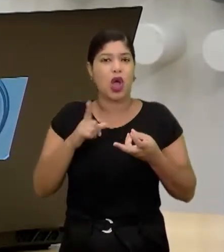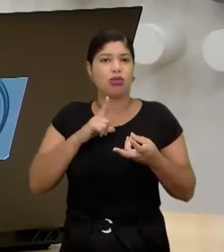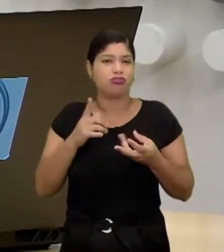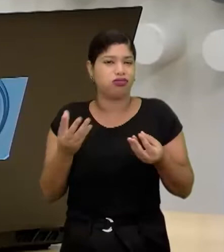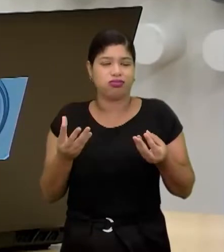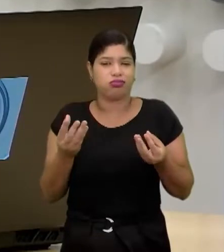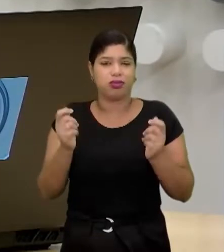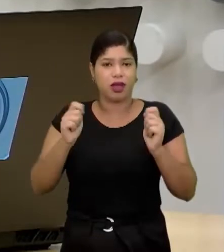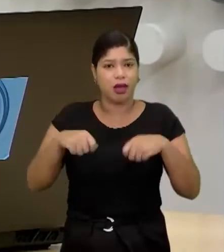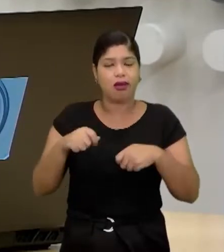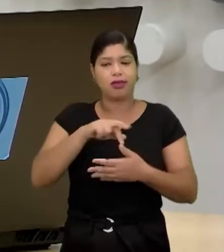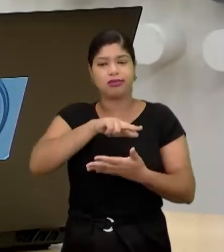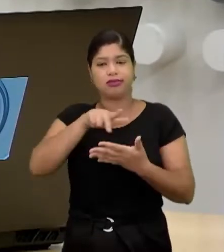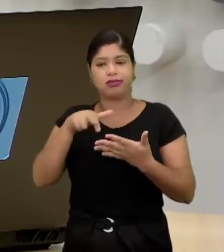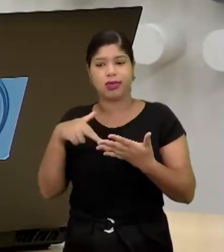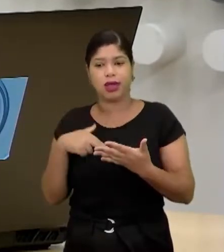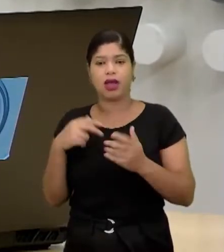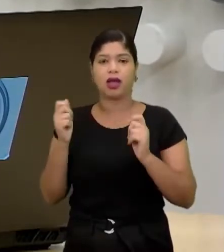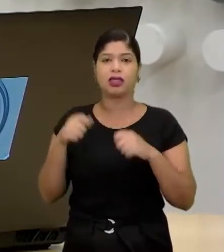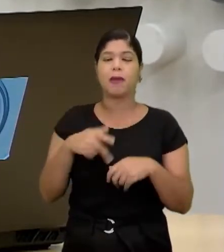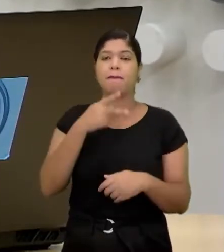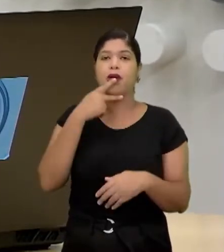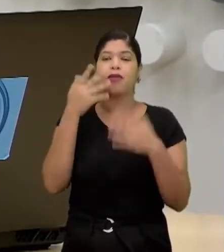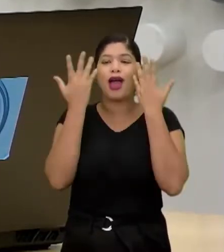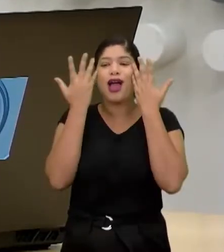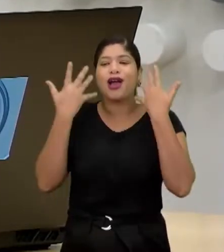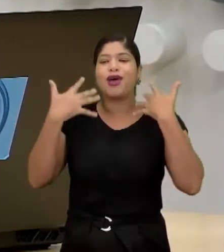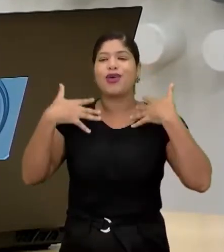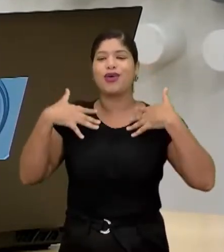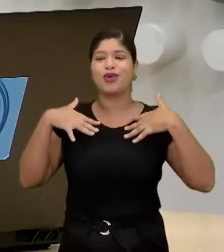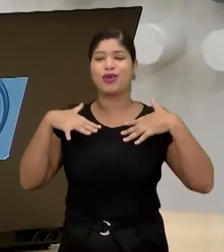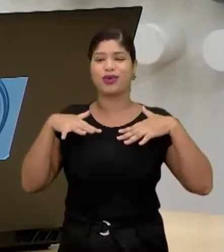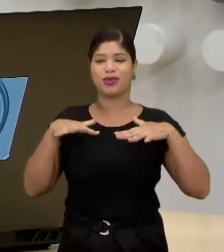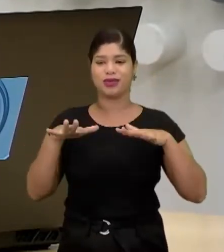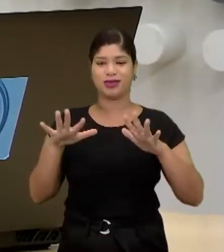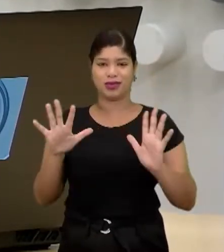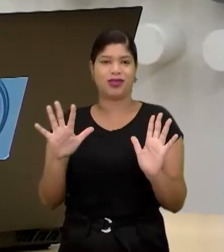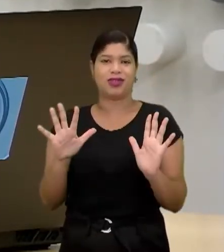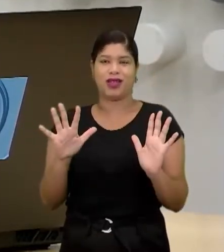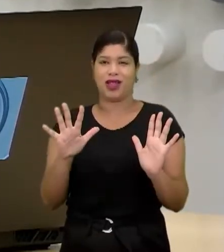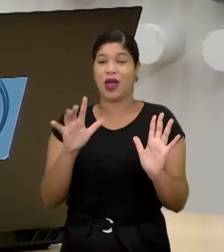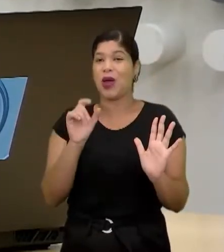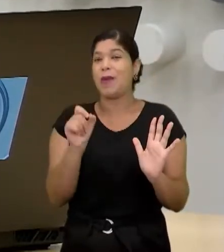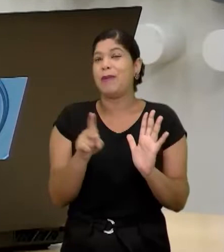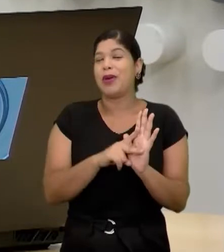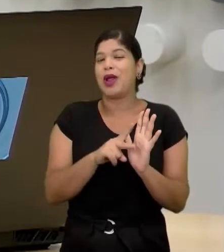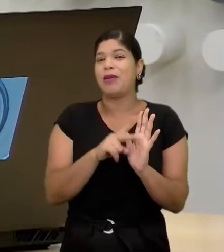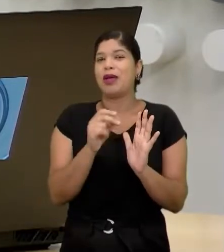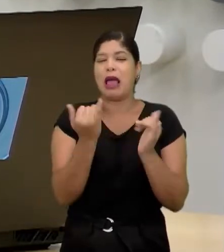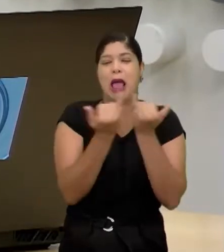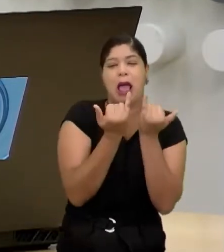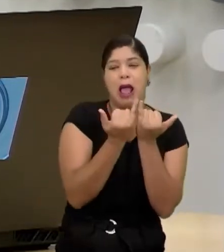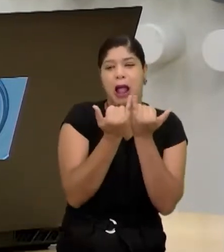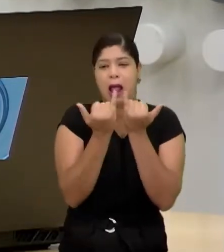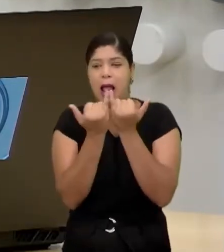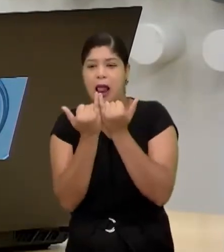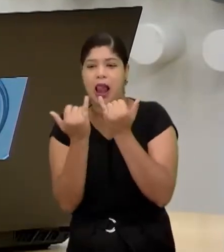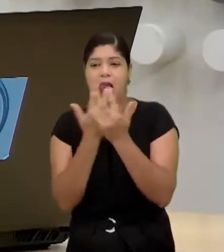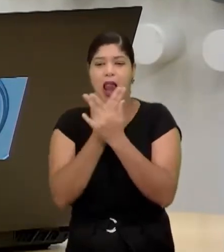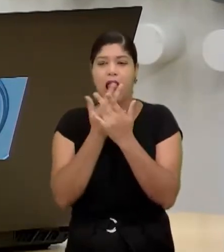que na têm uma tendência natural de disso é fofoqueiro né e sim